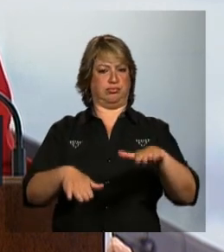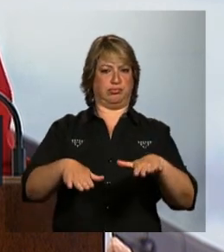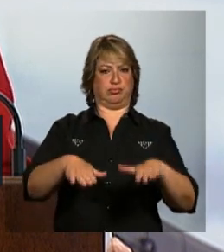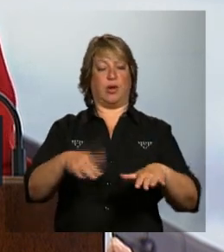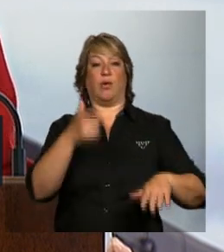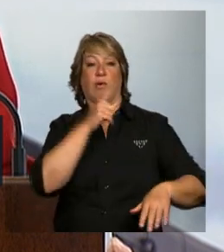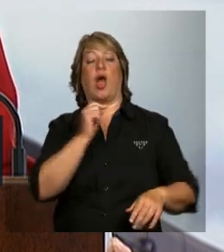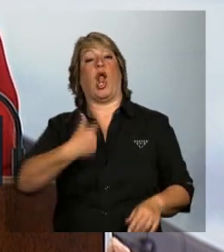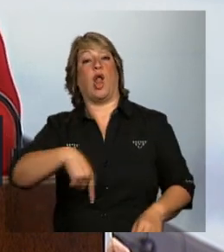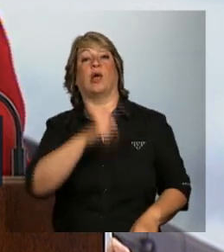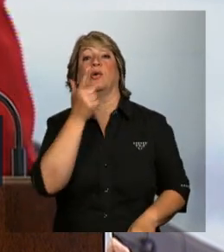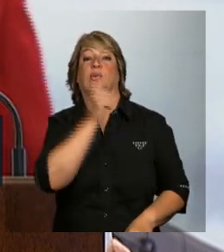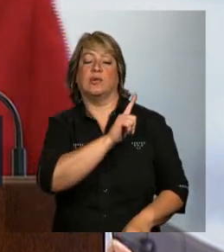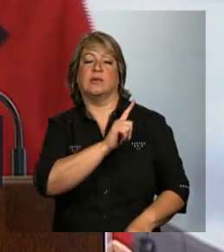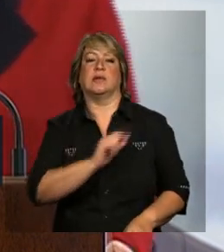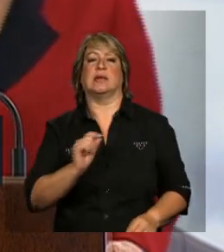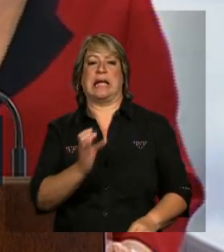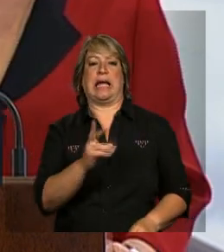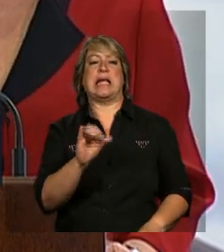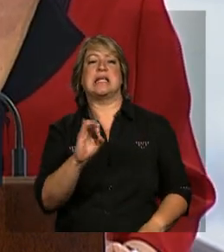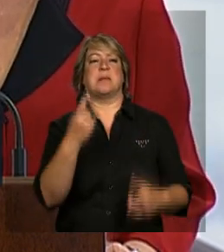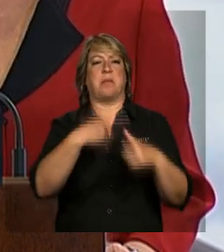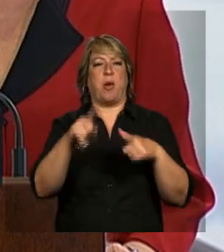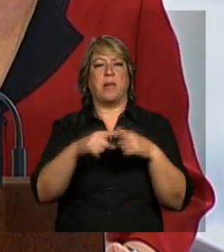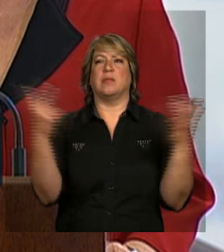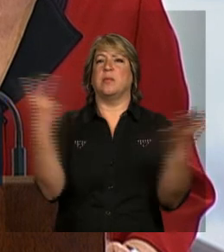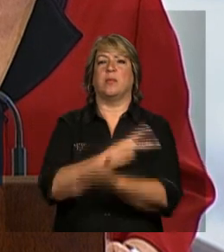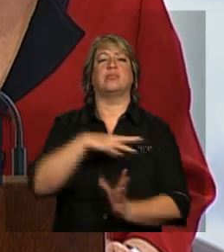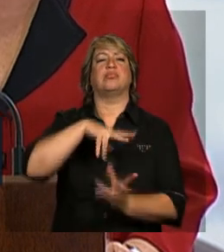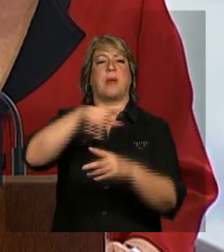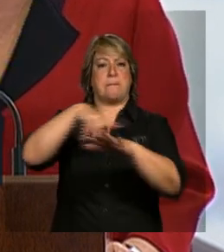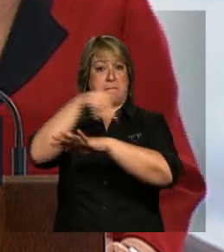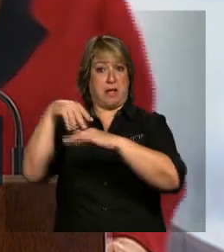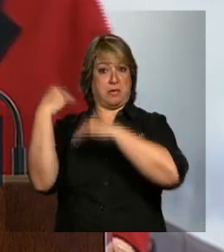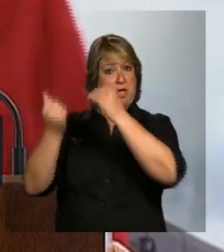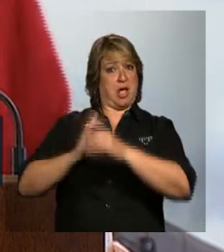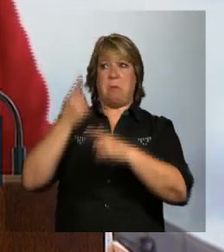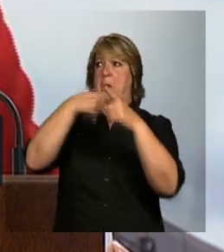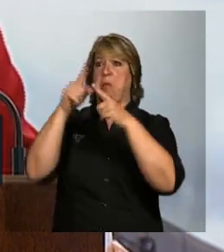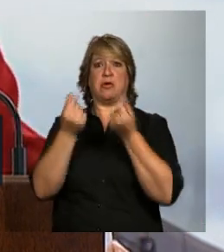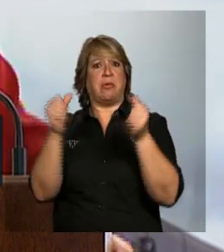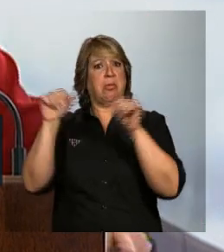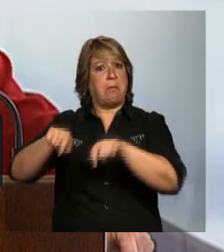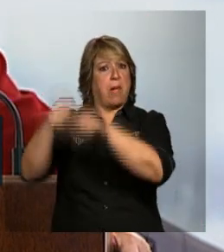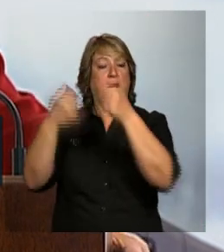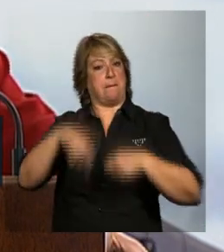resistimos as fortes pressões das crises e vem assolando os países desenvolvidos